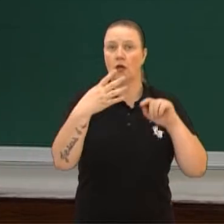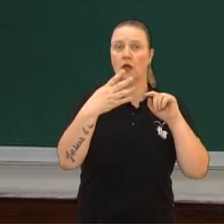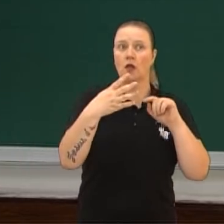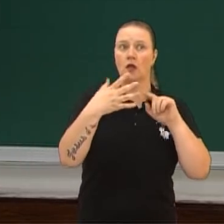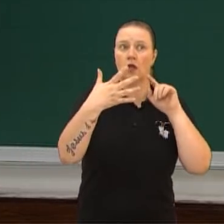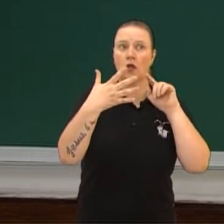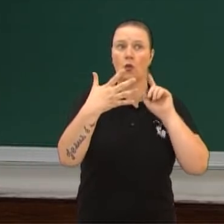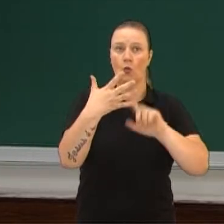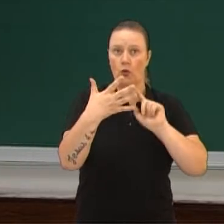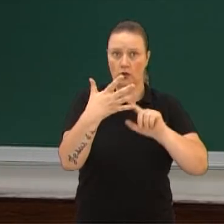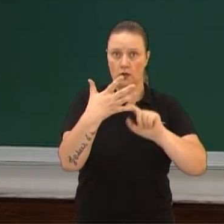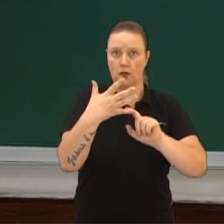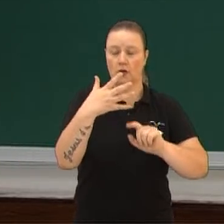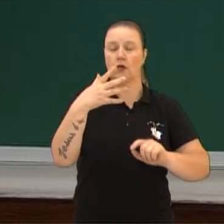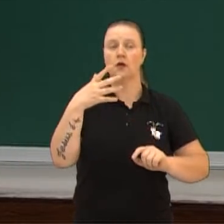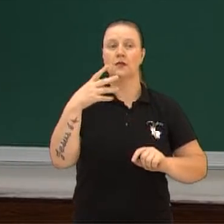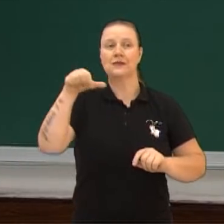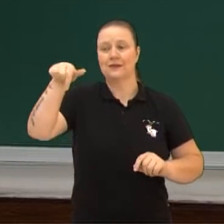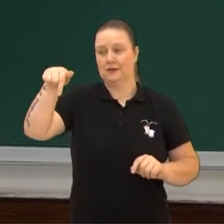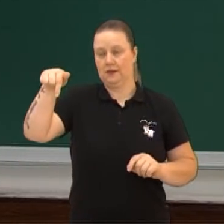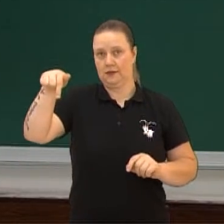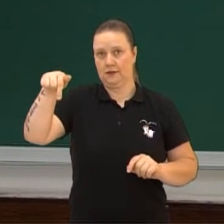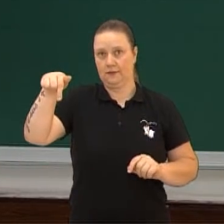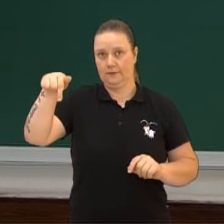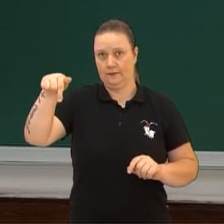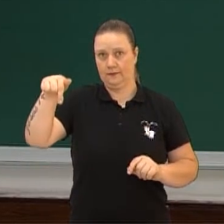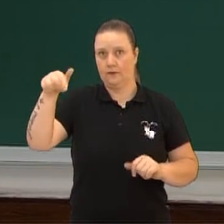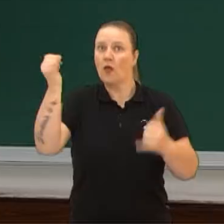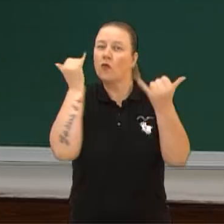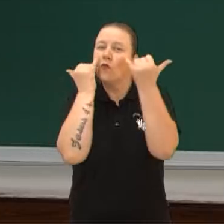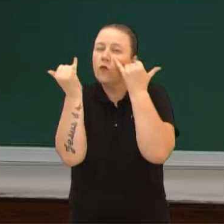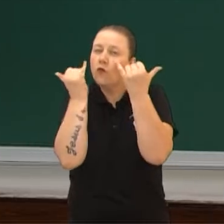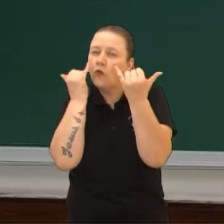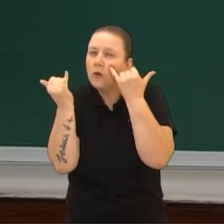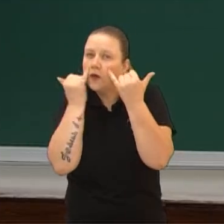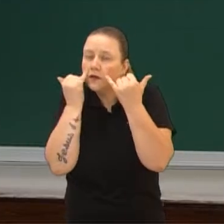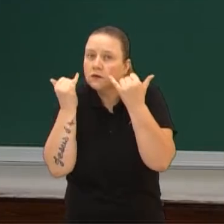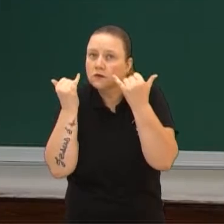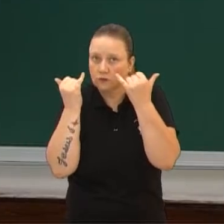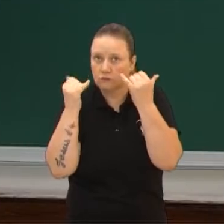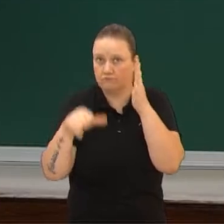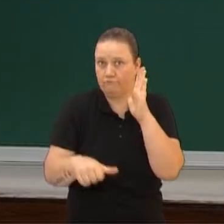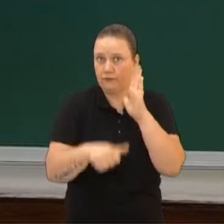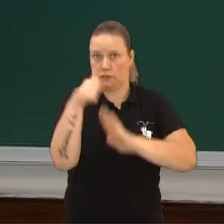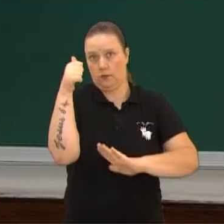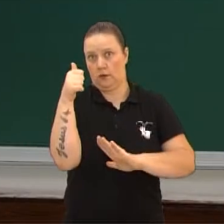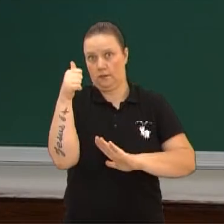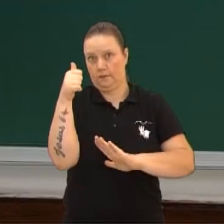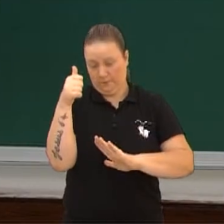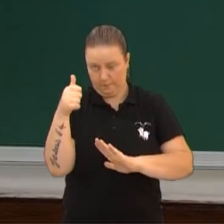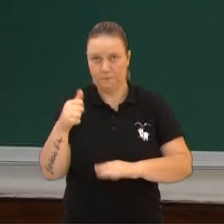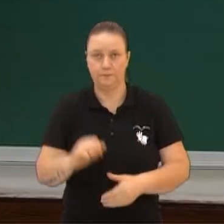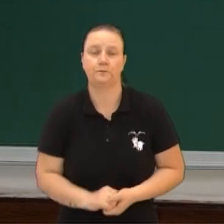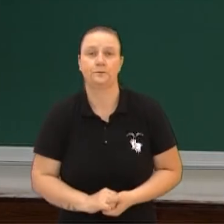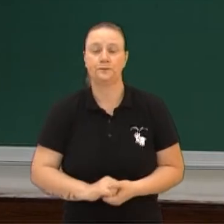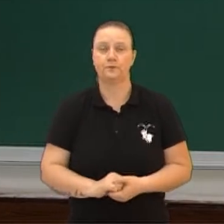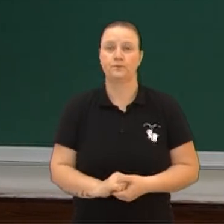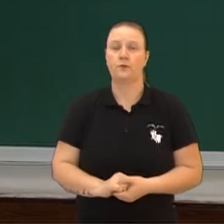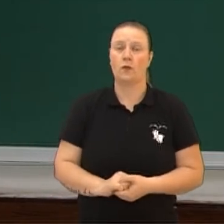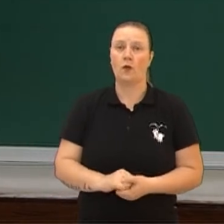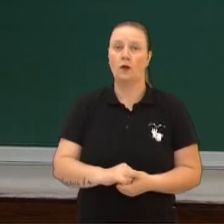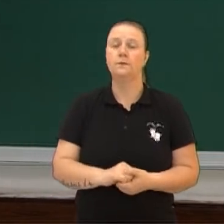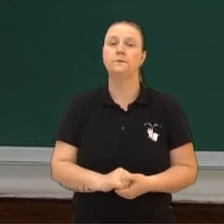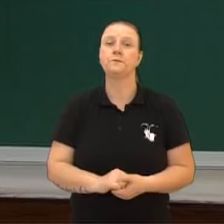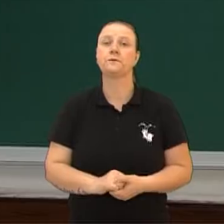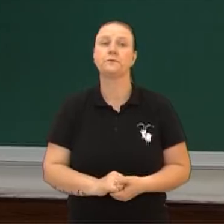4, 5, 6, 7. Muito bem, então esse é o primeiro dado que a gente tem que ter, que é o rascunho ali do professor lá na hora do debate. Vamos